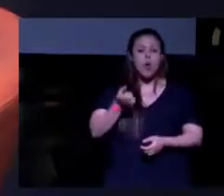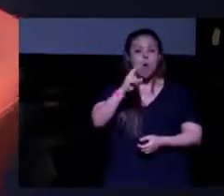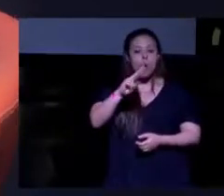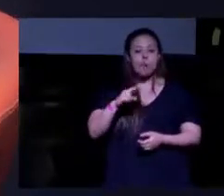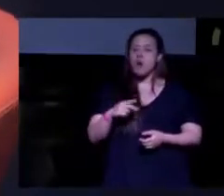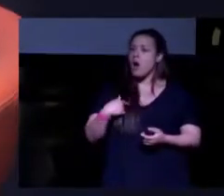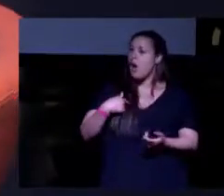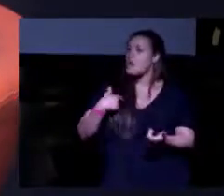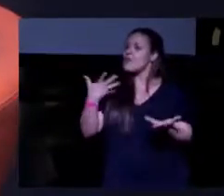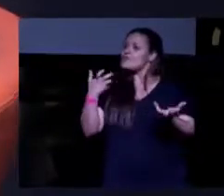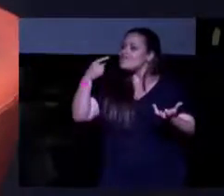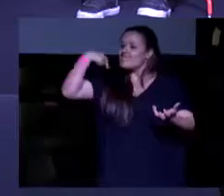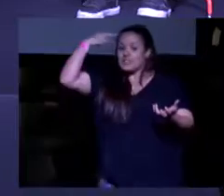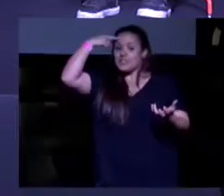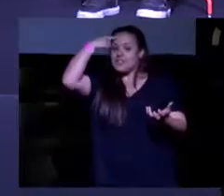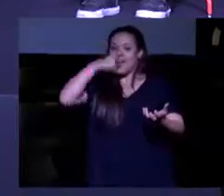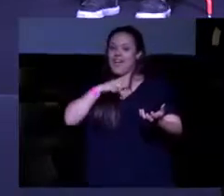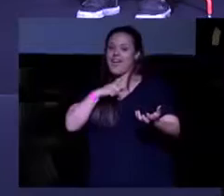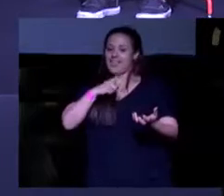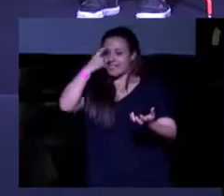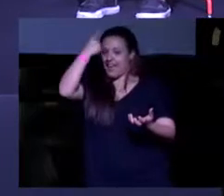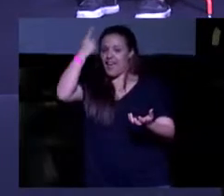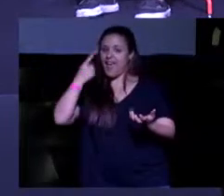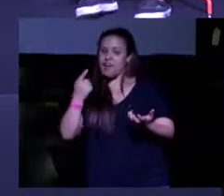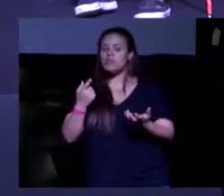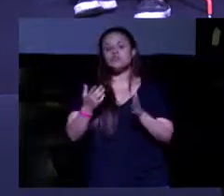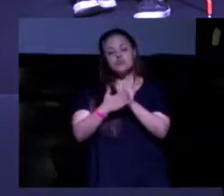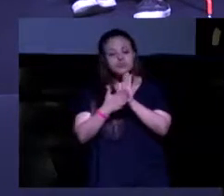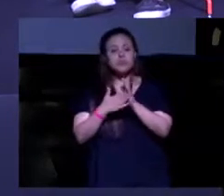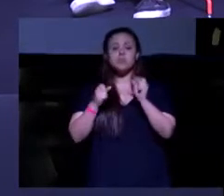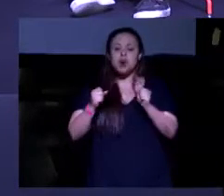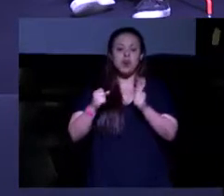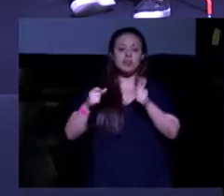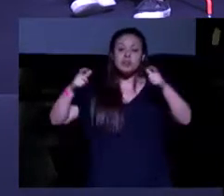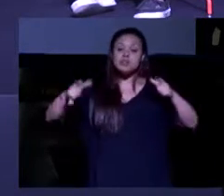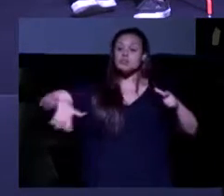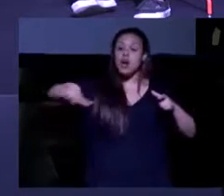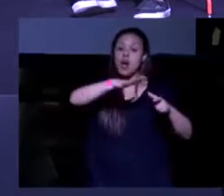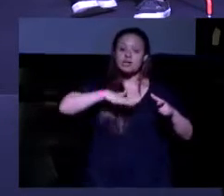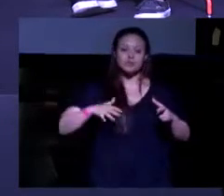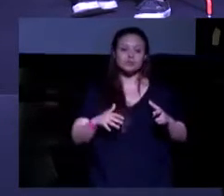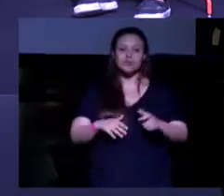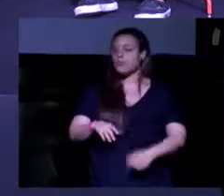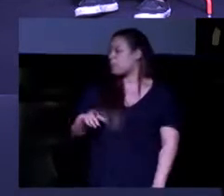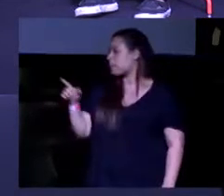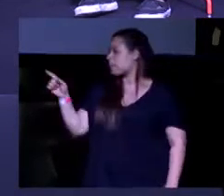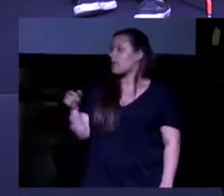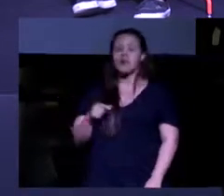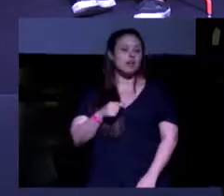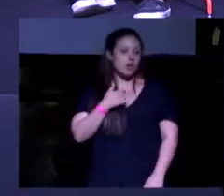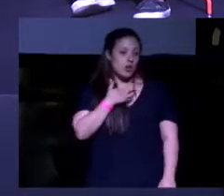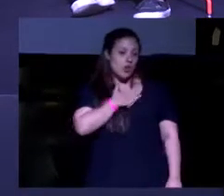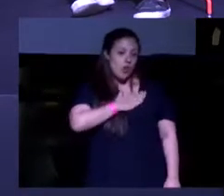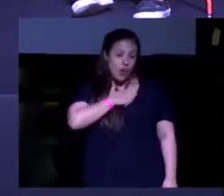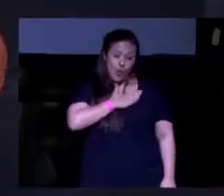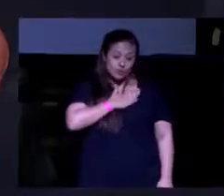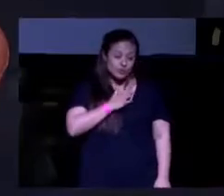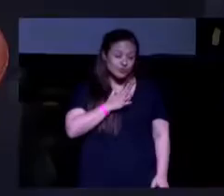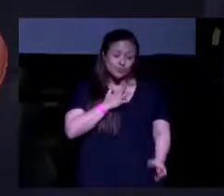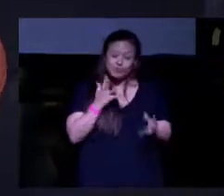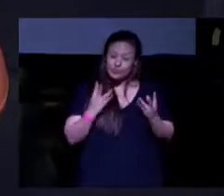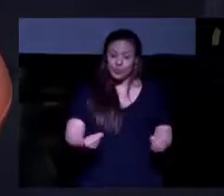elas mesmas. Eu gosto muito daquele filme Quando Sinto Que Já Sei. E logo no começo do filme o Tião Rocha fala